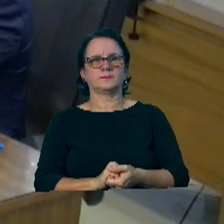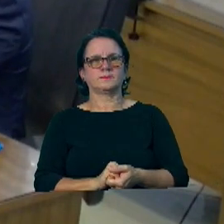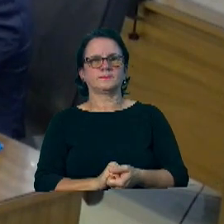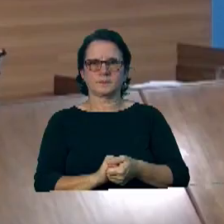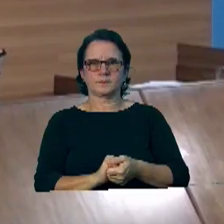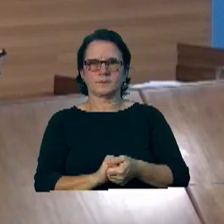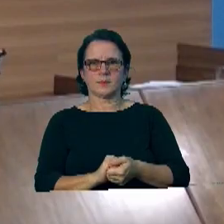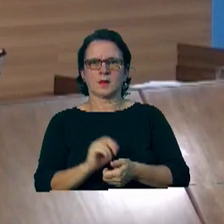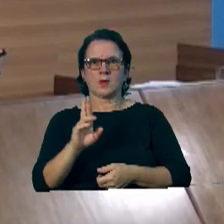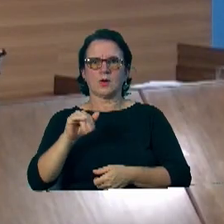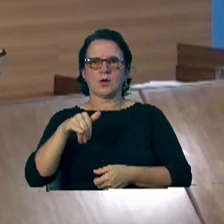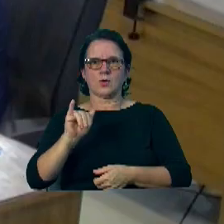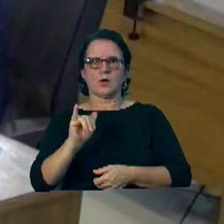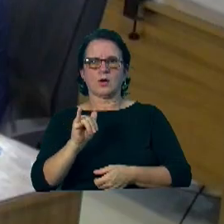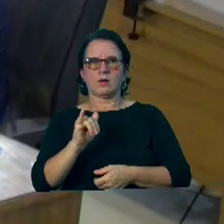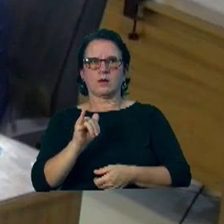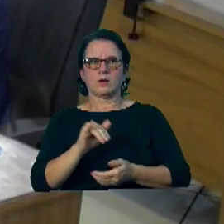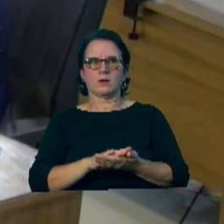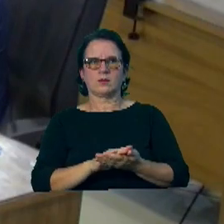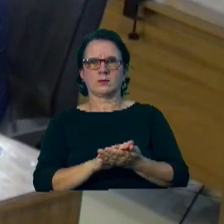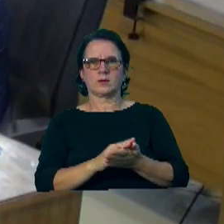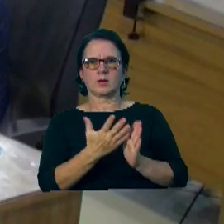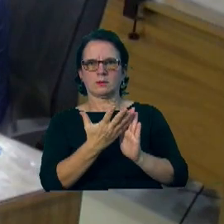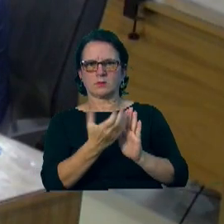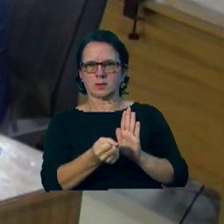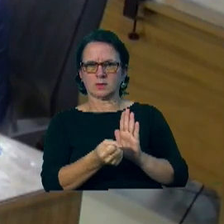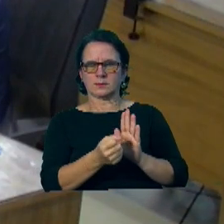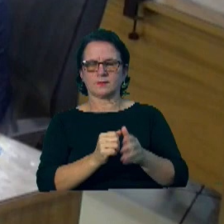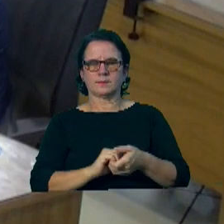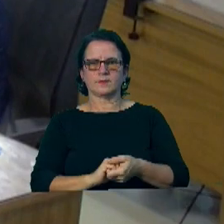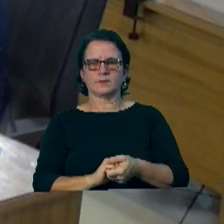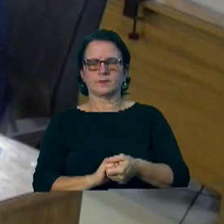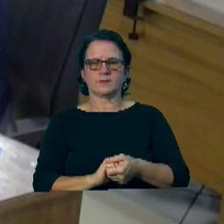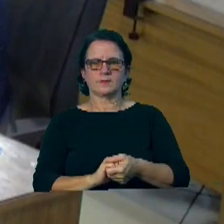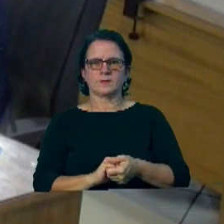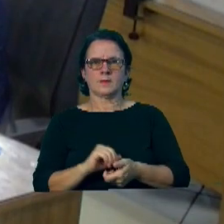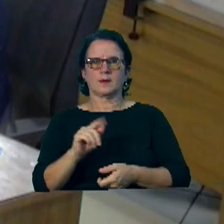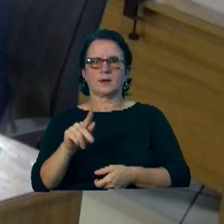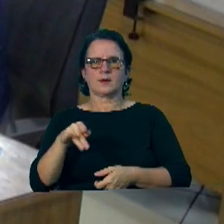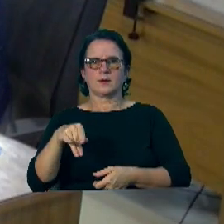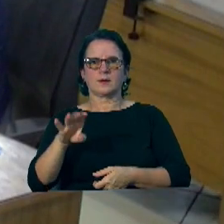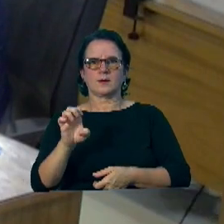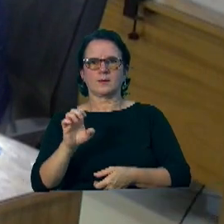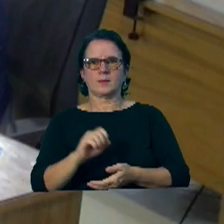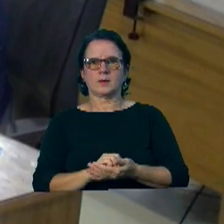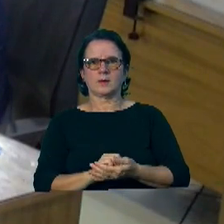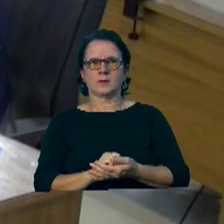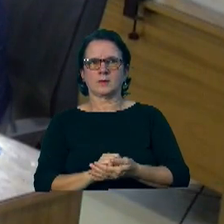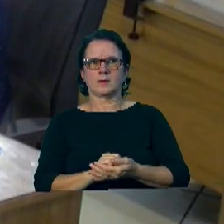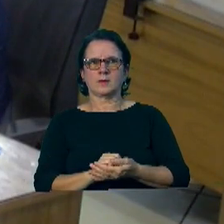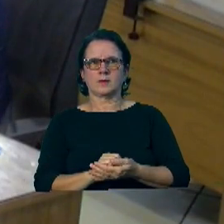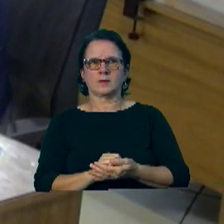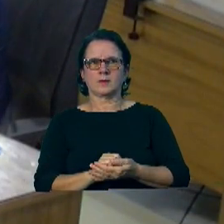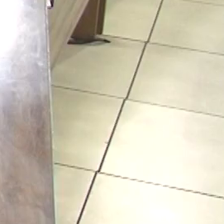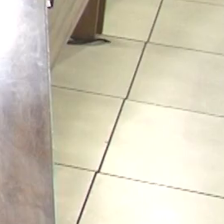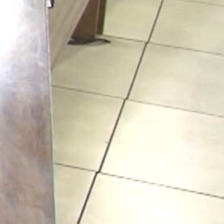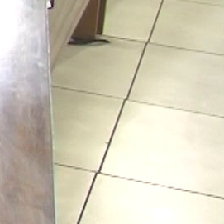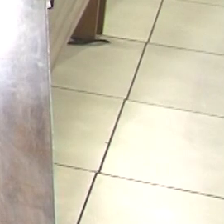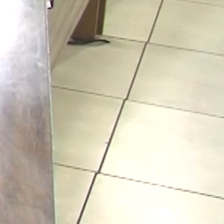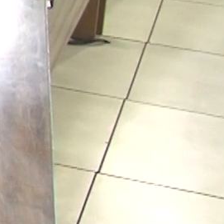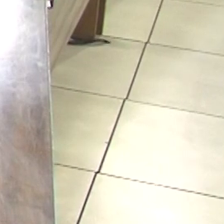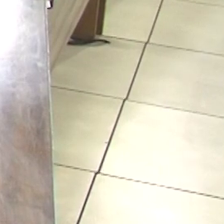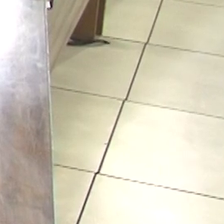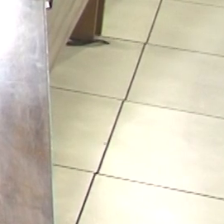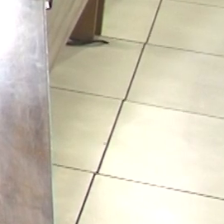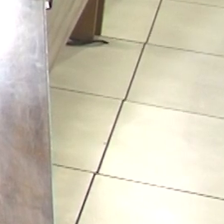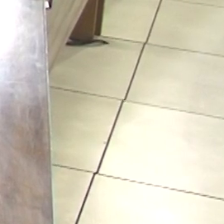no âmbito da Câmara Municipal foi aprovado e o projeto de resolução que institui os direitos sociais e